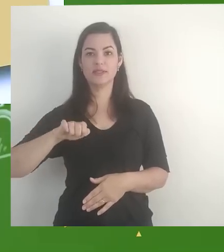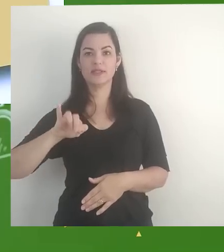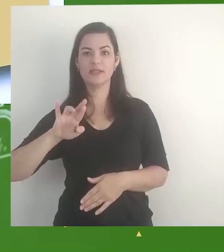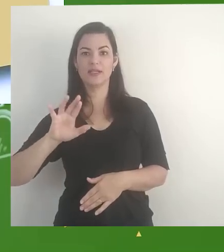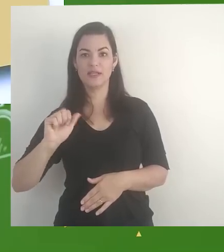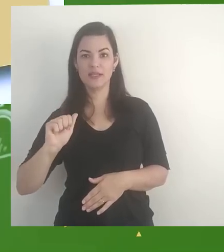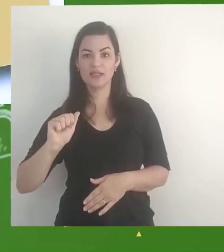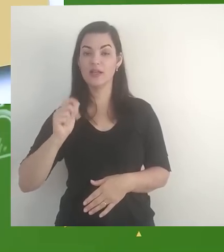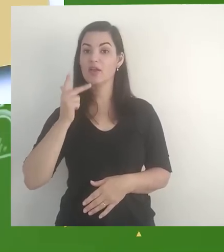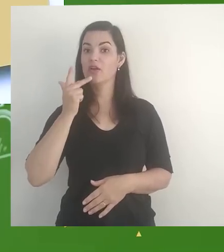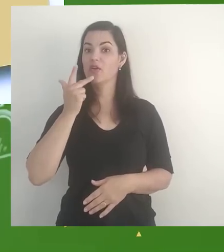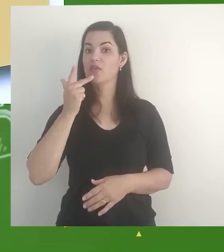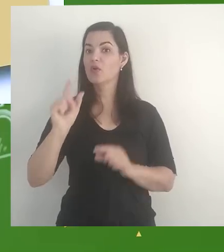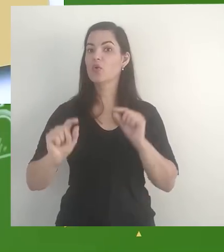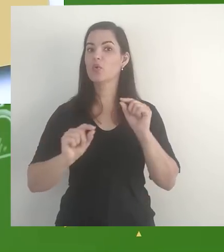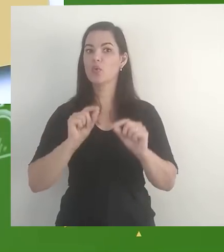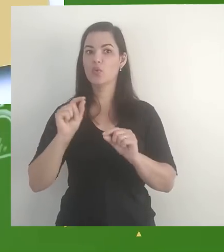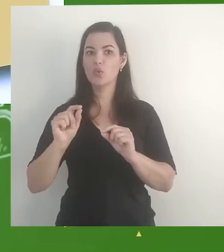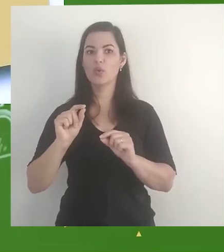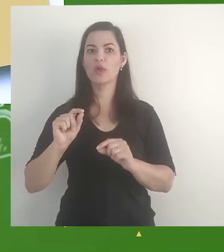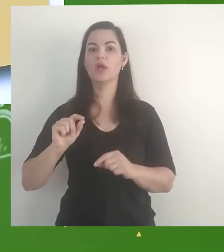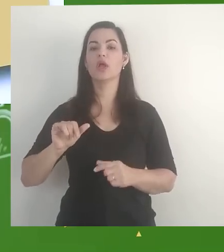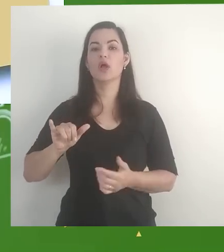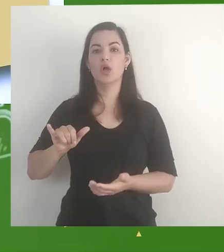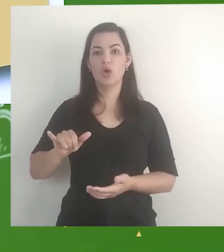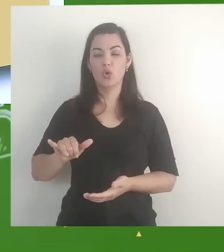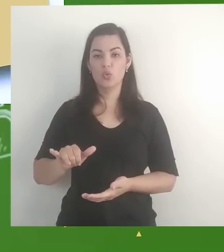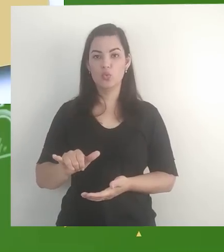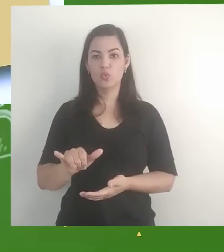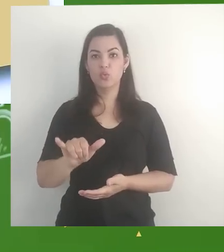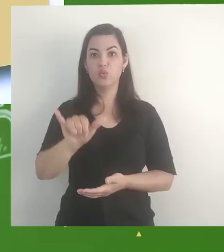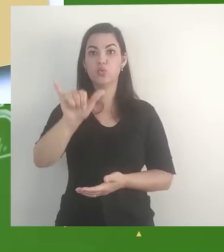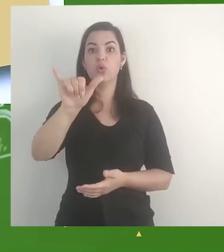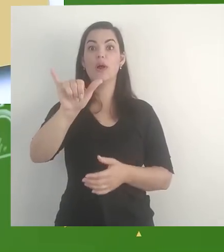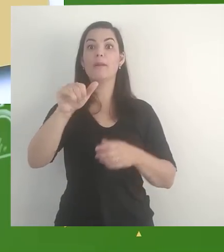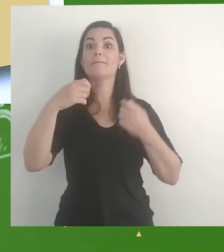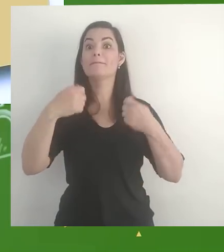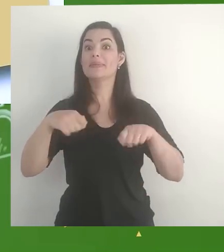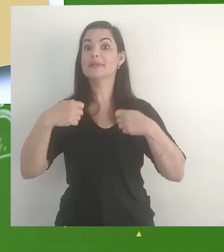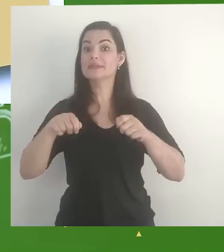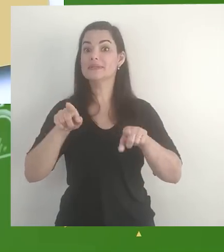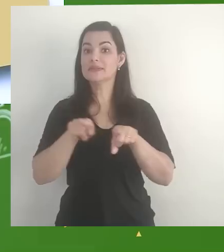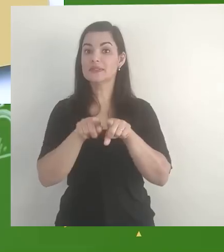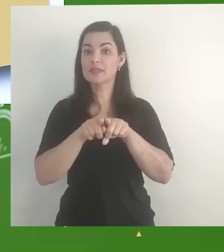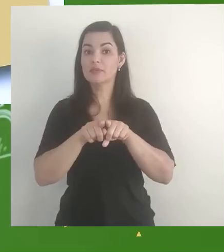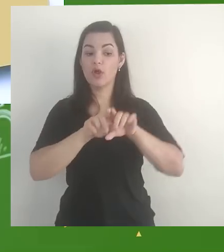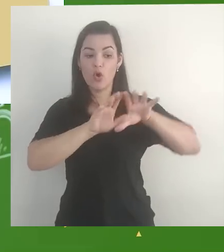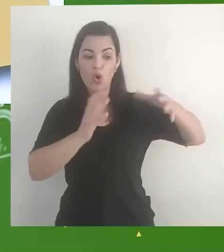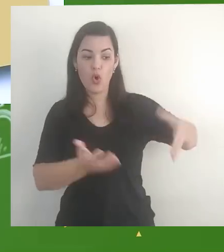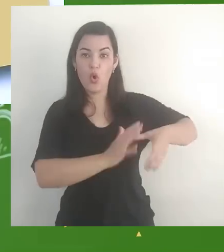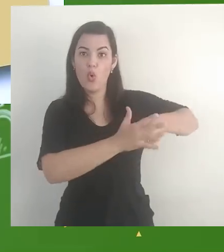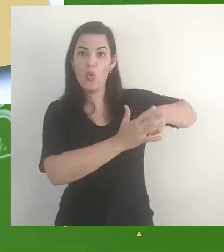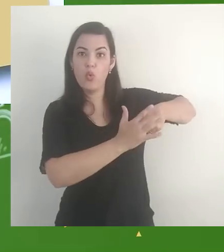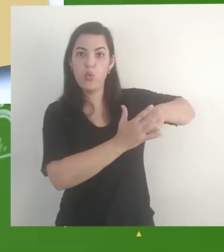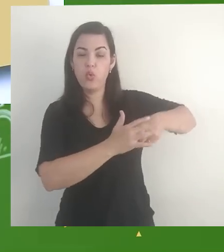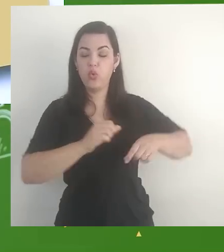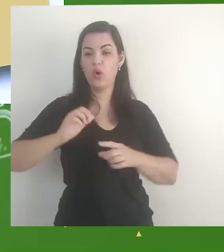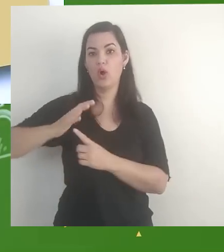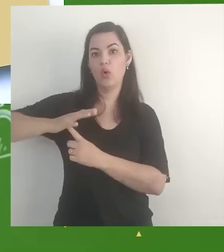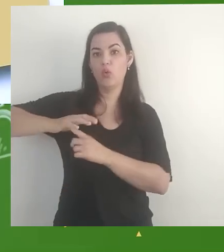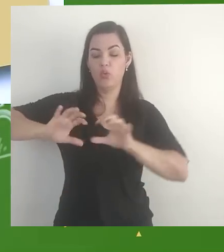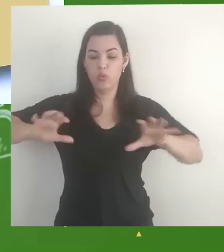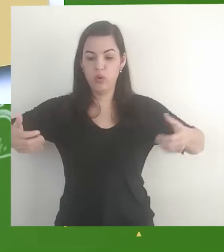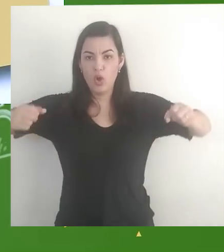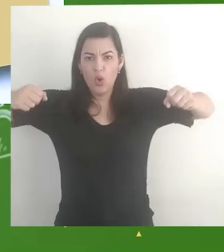as turbinas estejam ligadas, criando um grande fluxo de ar que passa por toda a fuselagem da